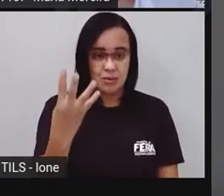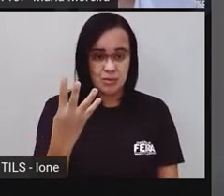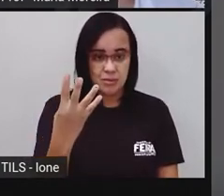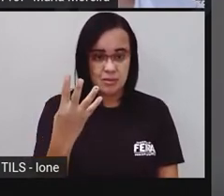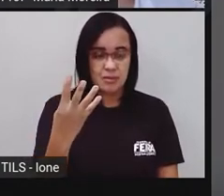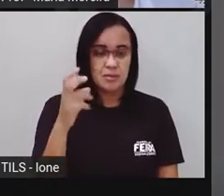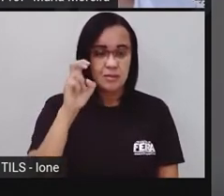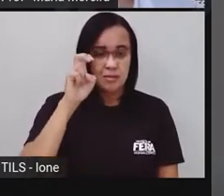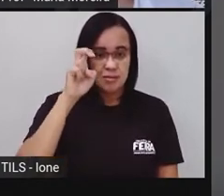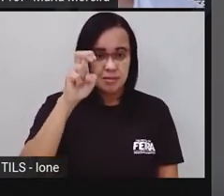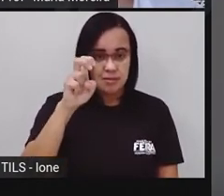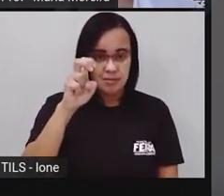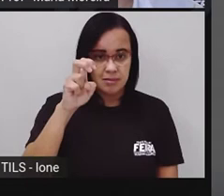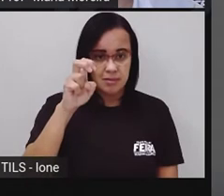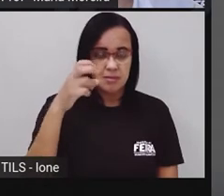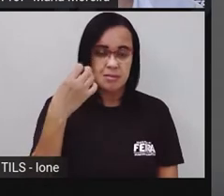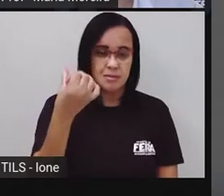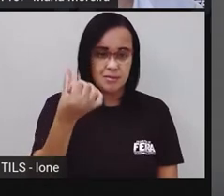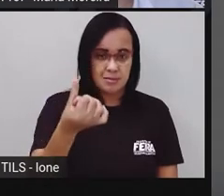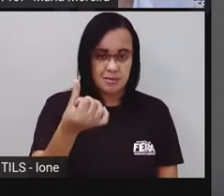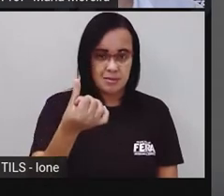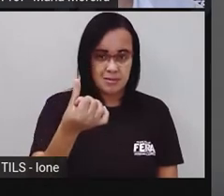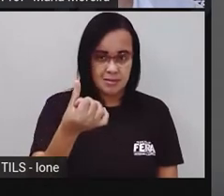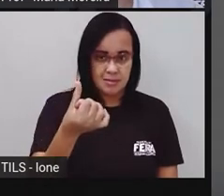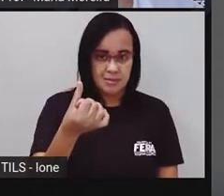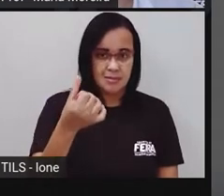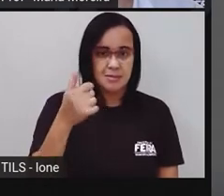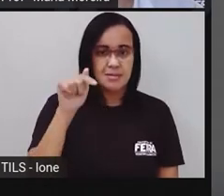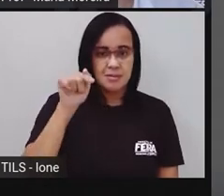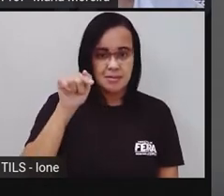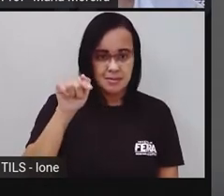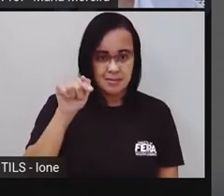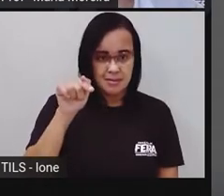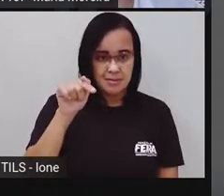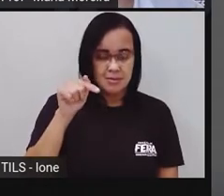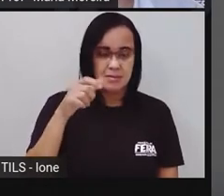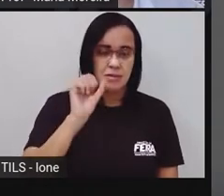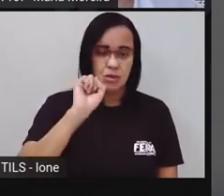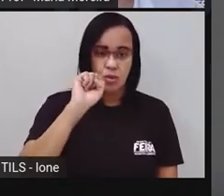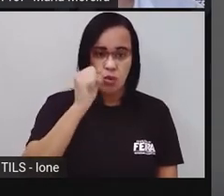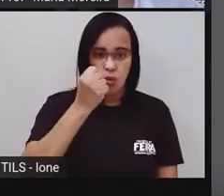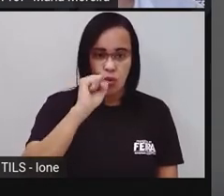quatro cinco ou seis sete